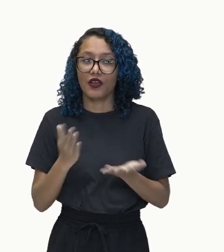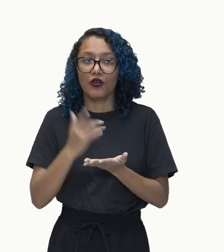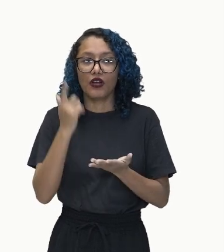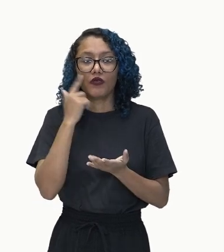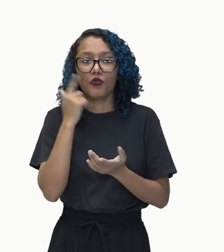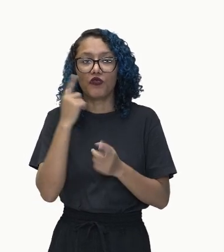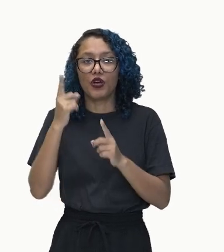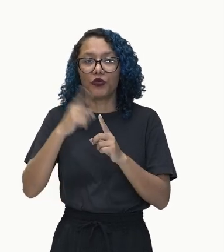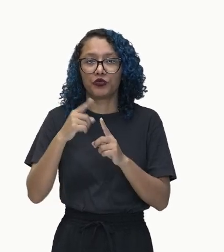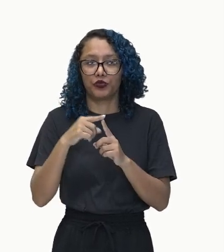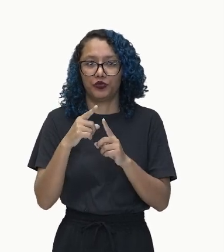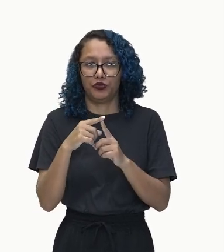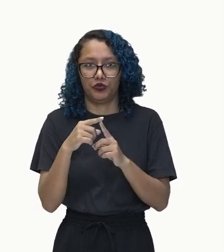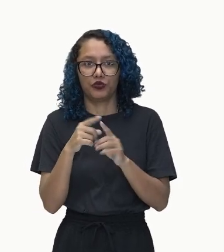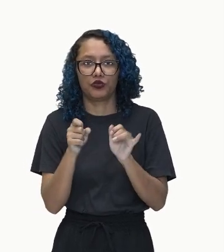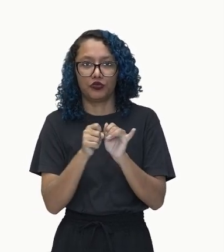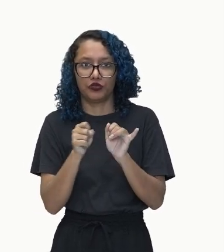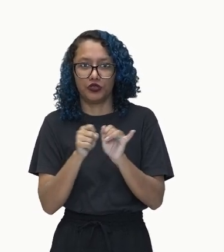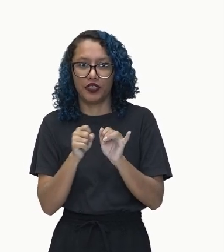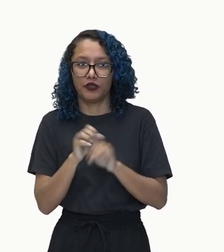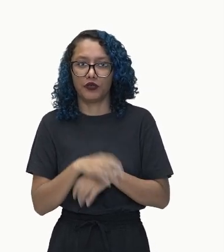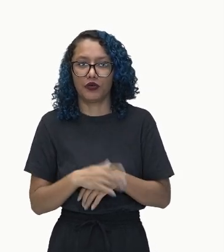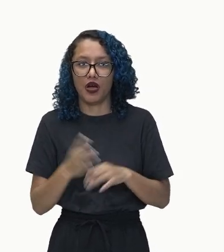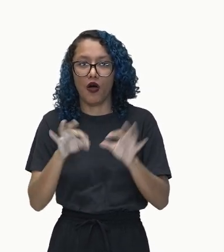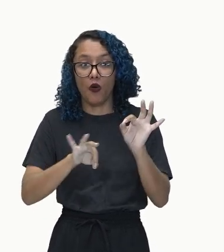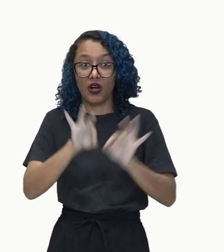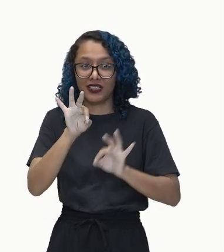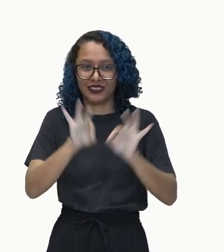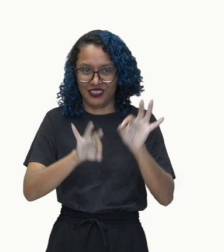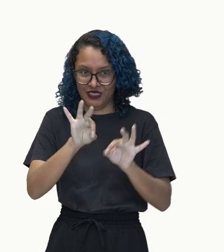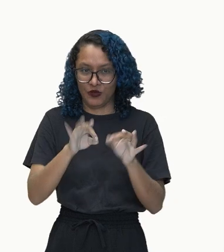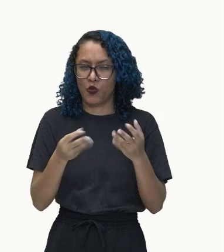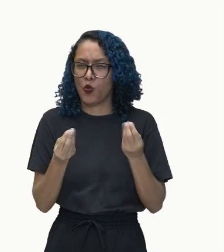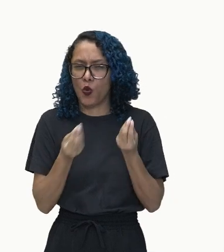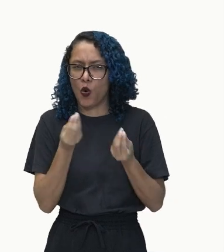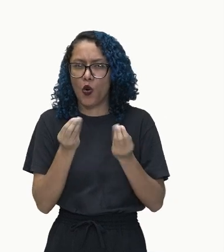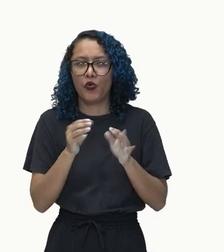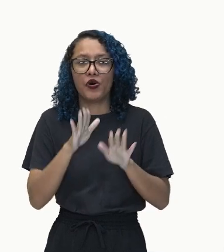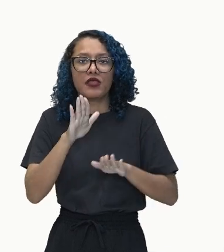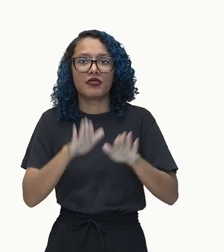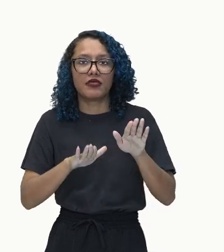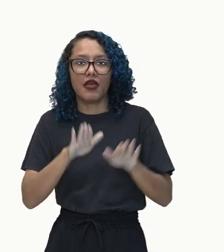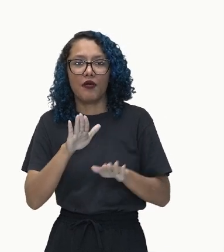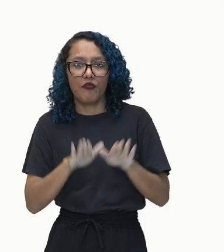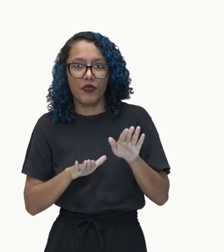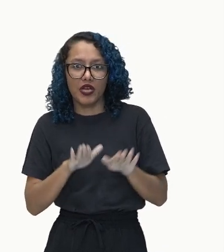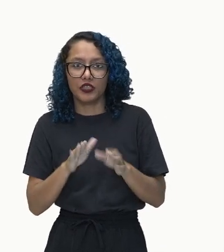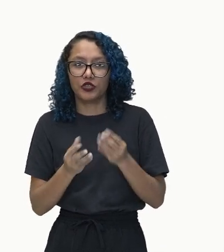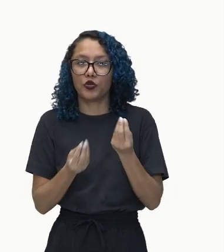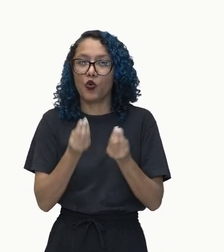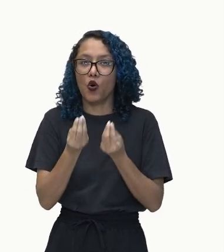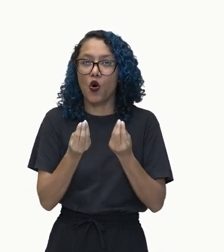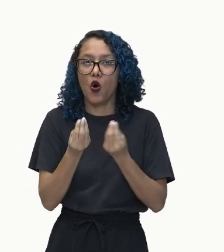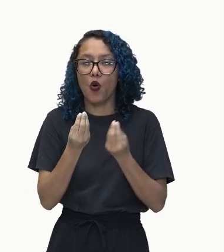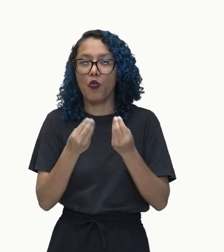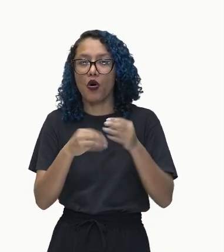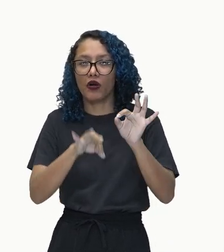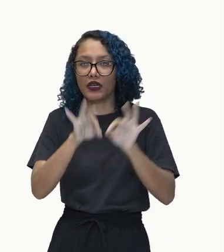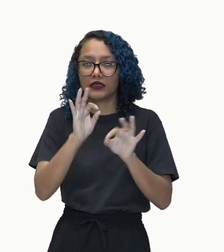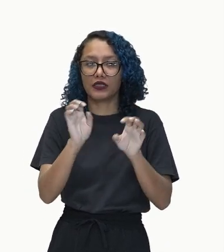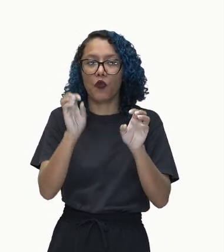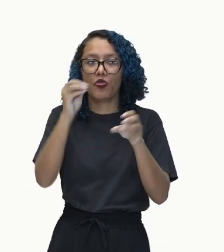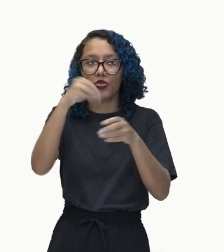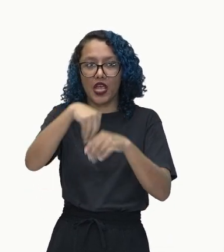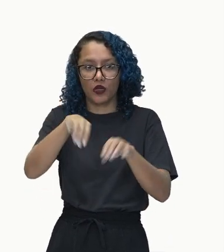vai se classificar? O sujeito, dependendo de como ele vai se apresentar na estrutura da oração,